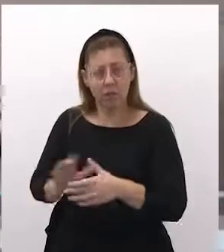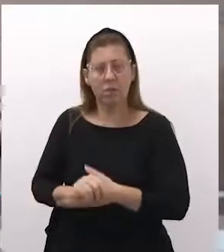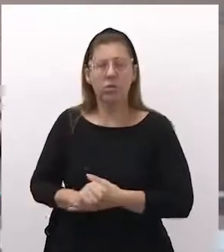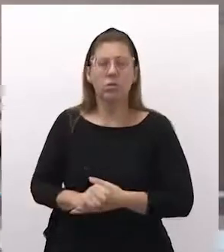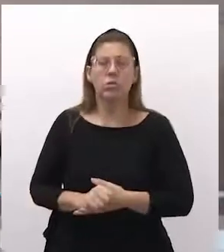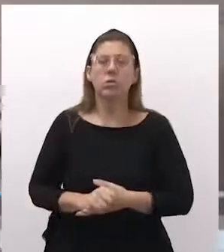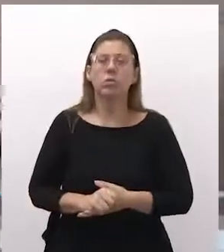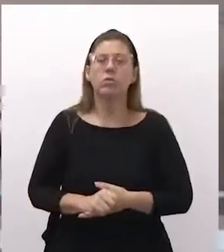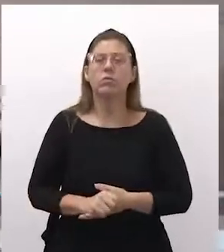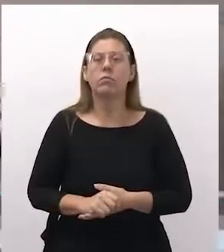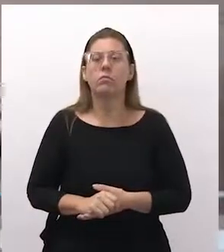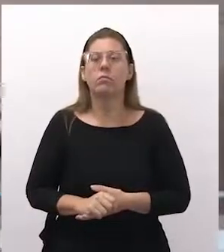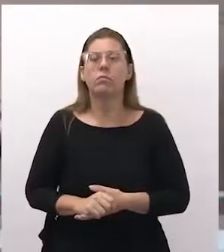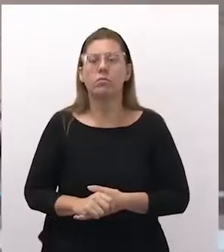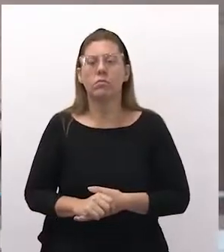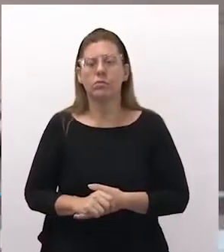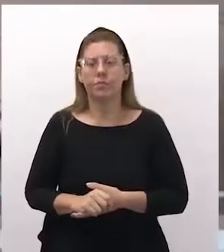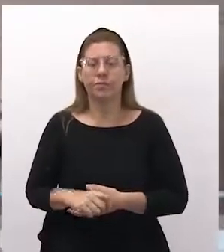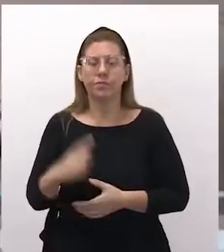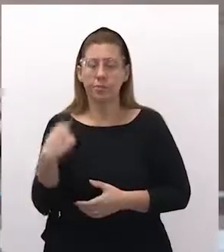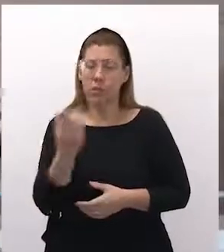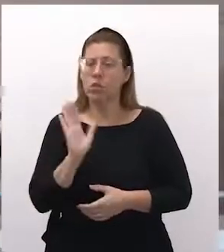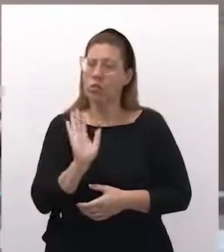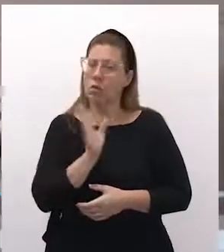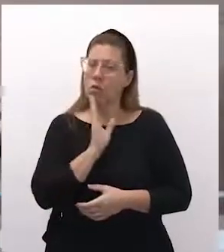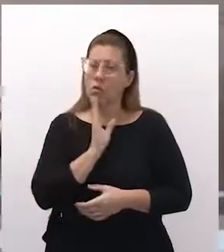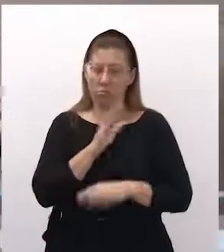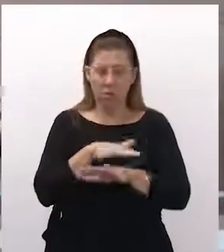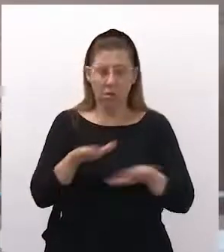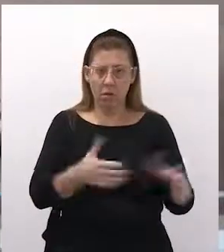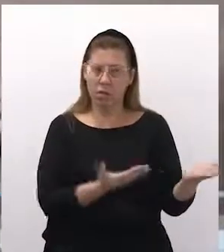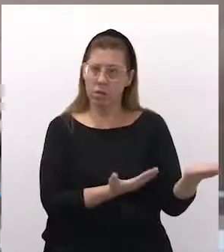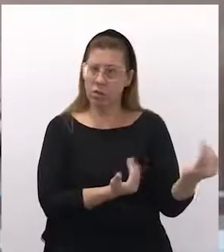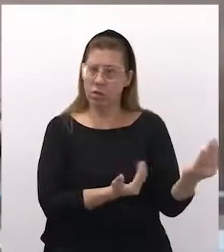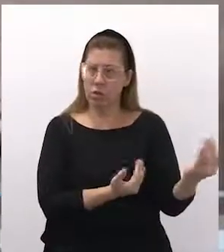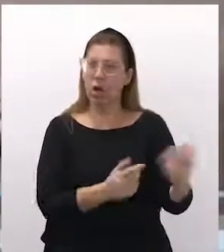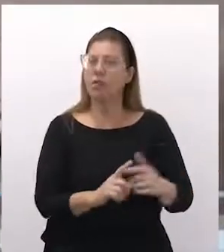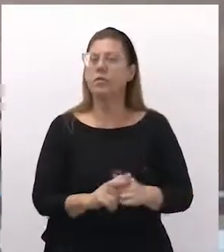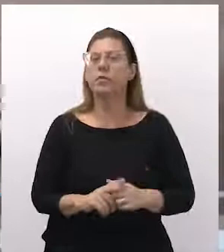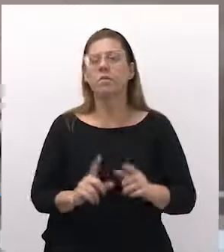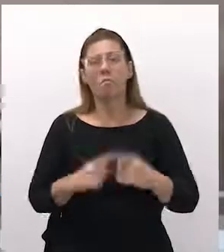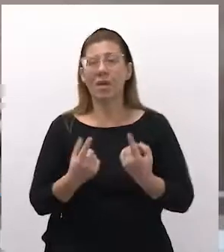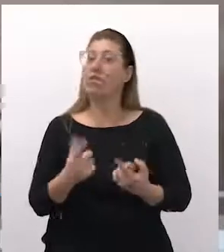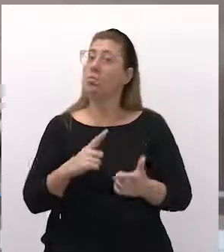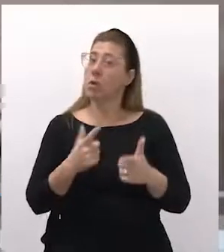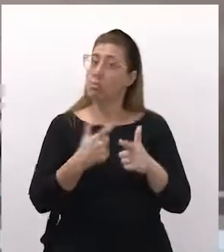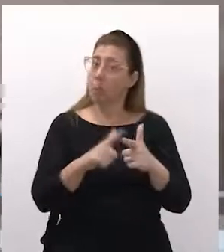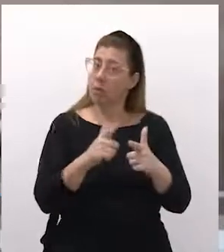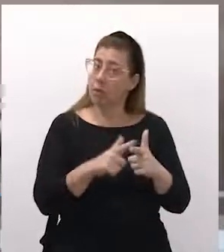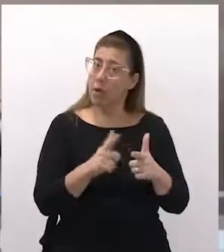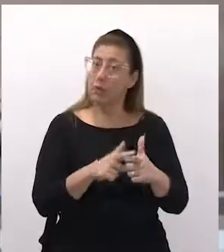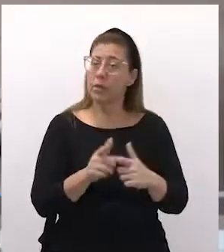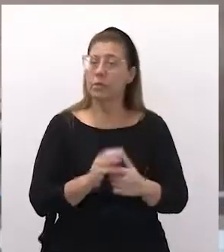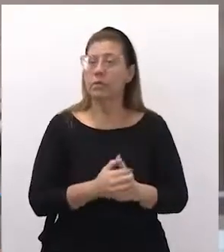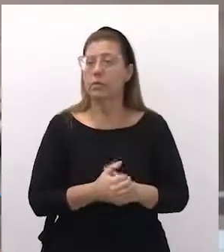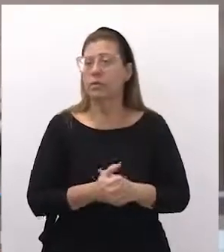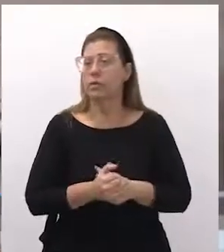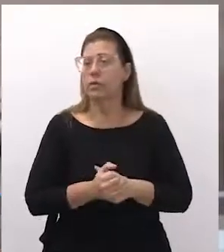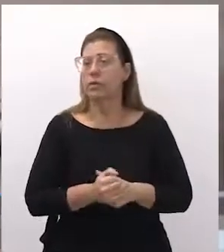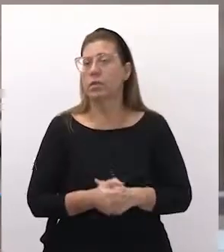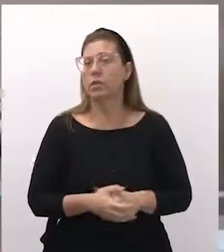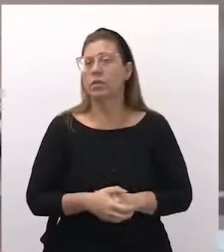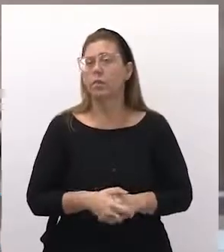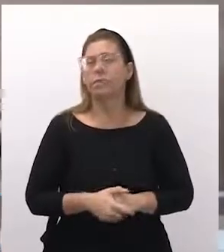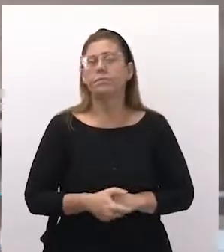essa categoria social, que são o que a gente conhece como crianças e adolescentes, mas ele problematiza isso, ele diz, olha, essa coisa de criança e adolescente, ele prefere